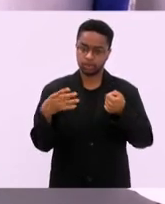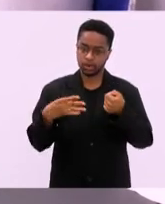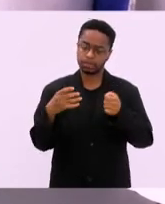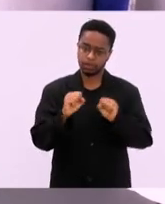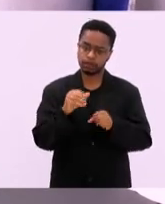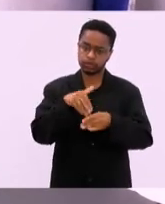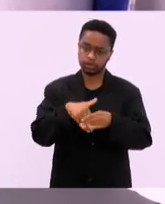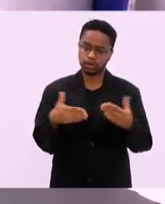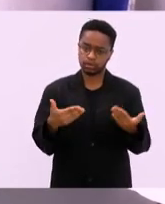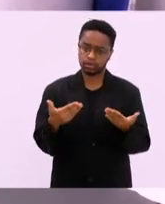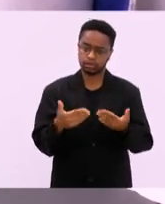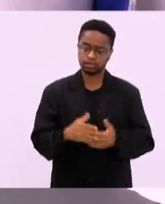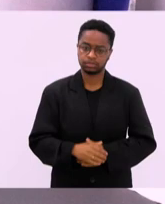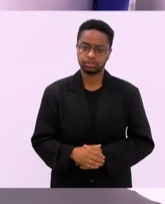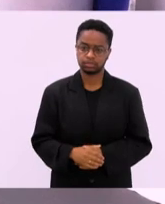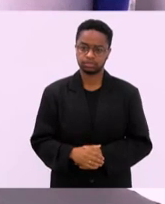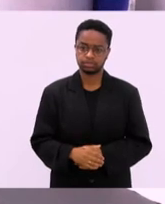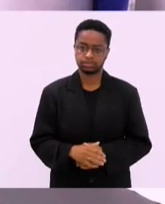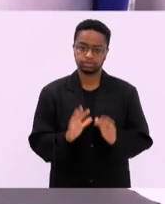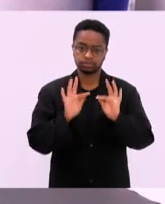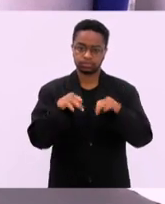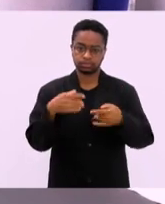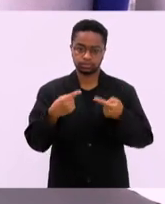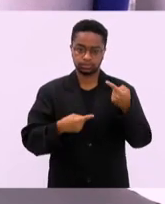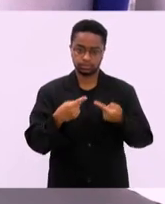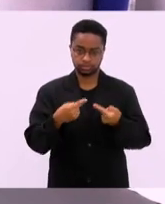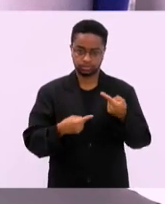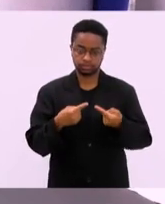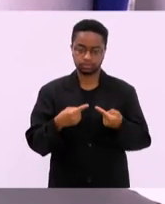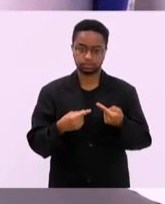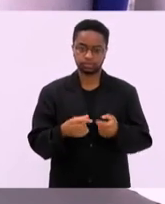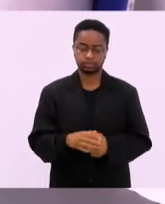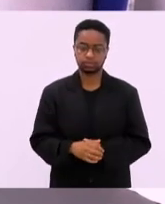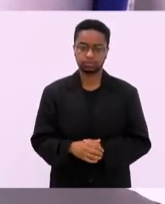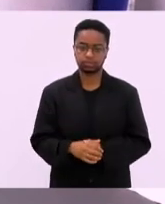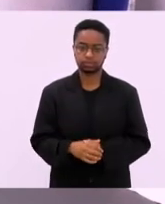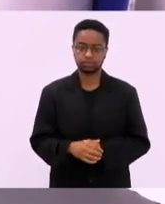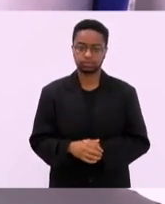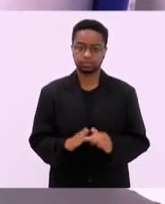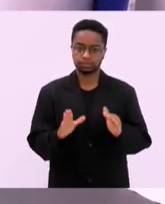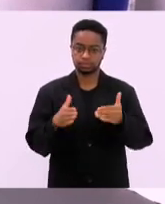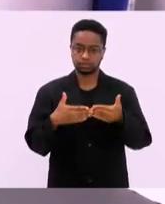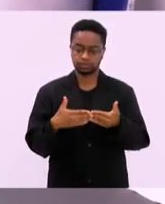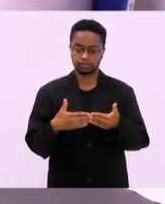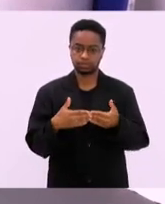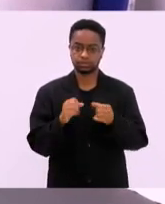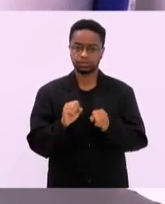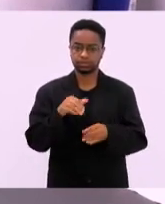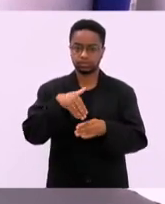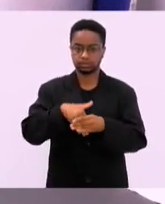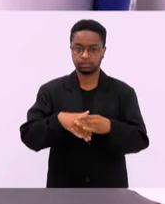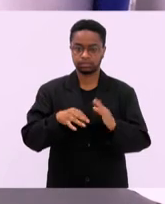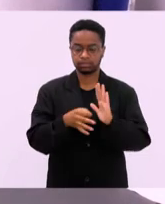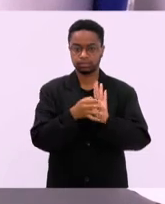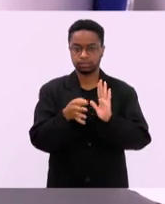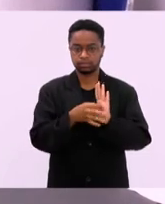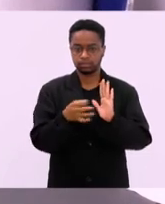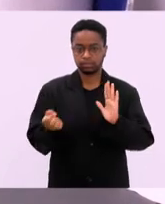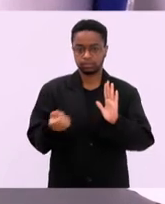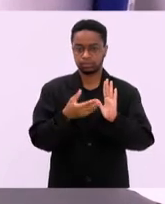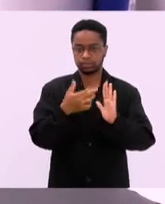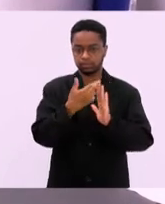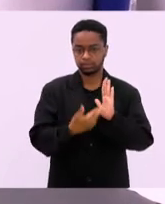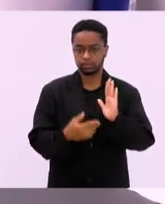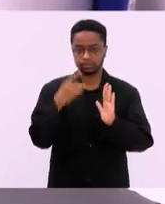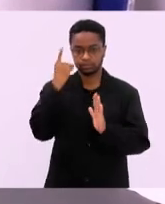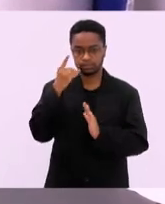perfeito. Pela encerrada, não havendo quem queira discutir, encerrada a discussão, em votação, o parecer do novo relator,